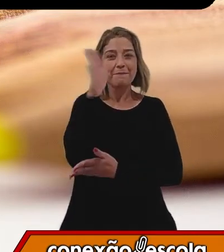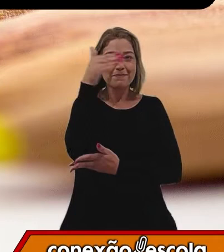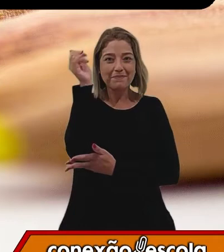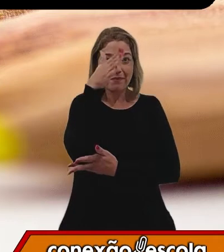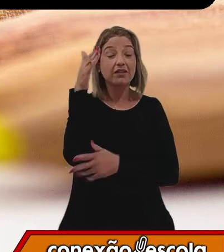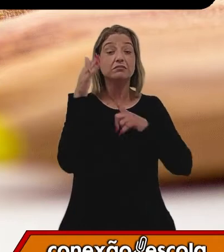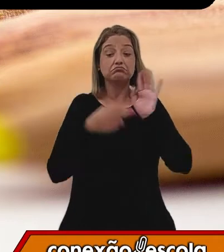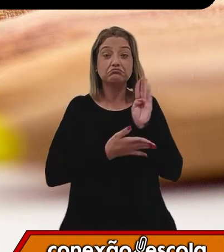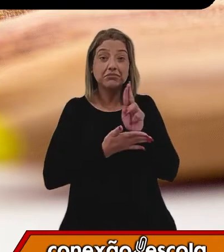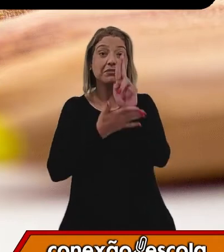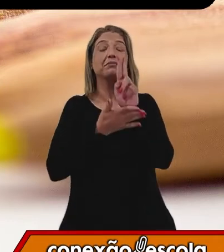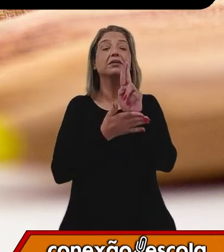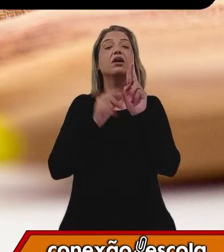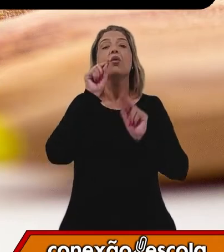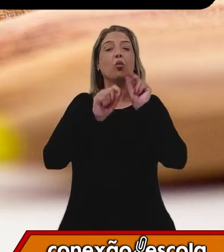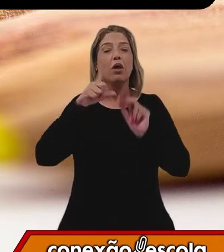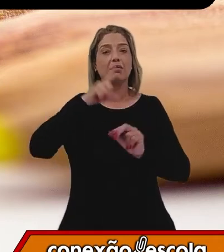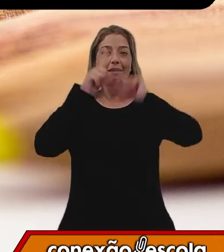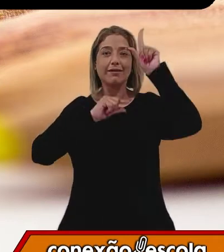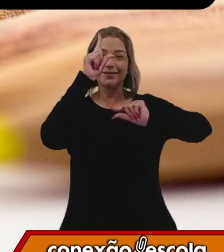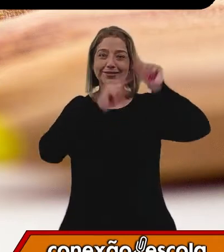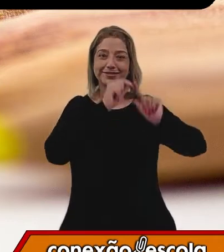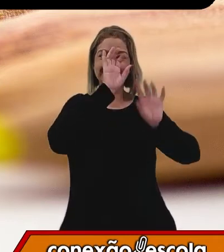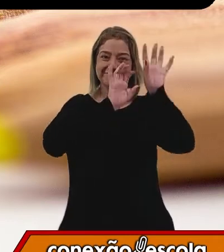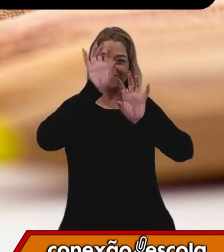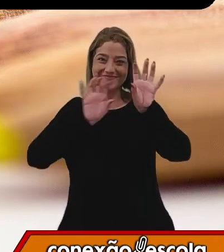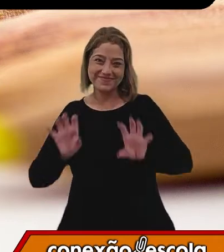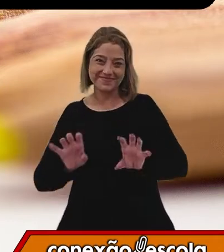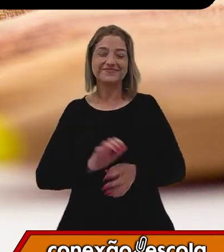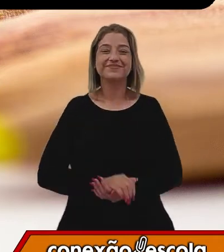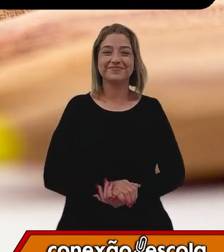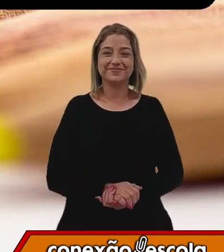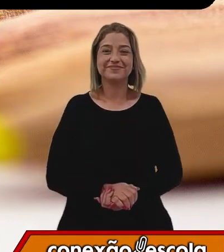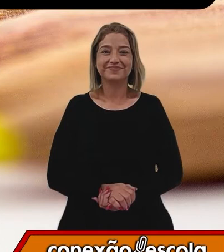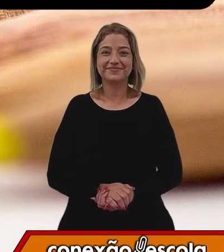esses estados e o Distrito Federal são representados por estas estrelas.